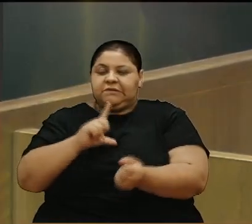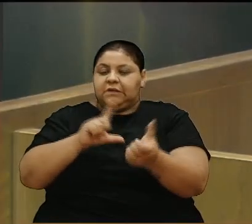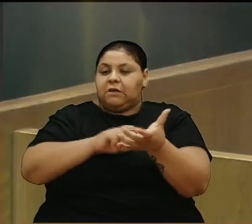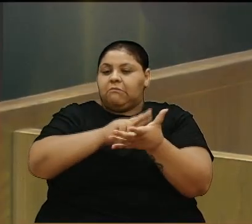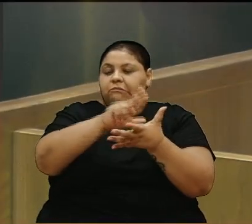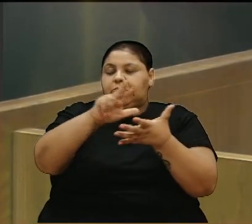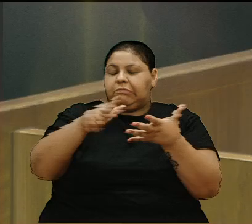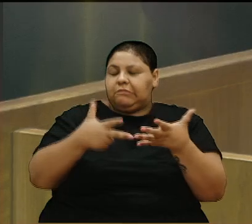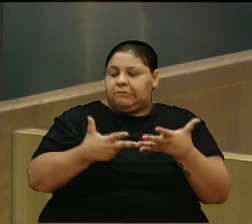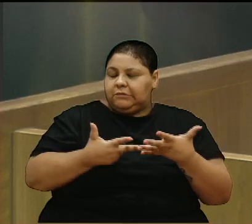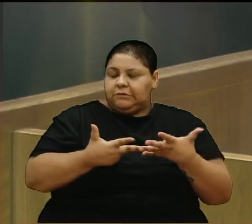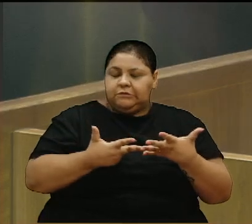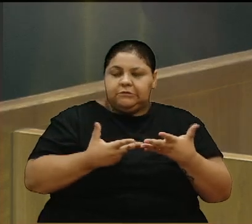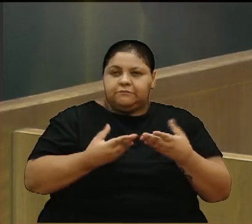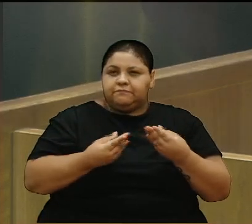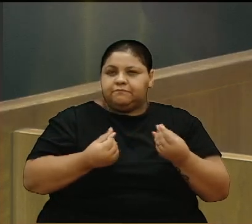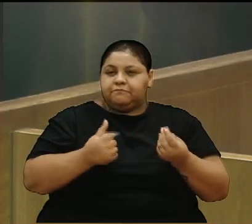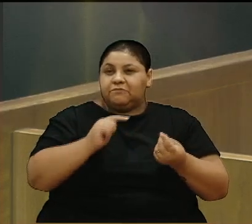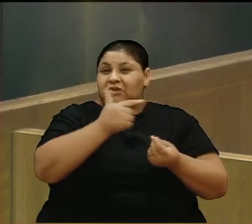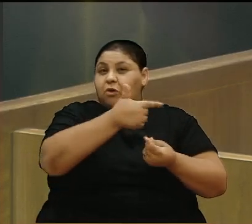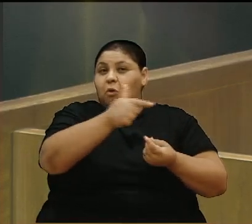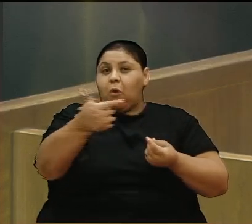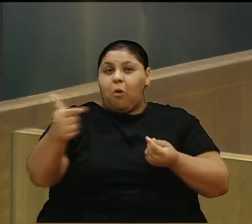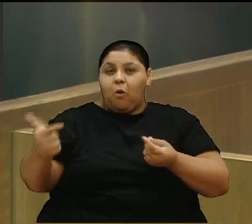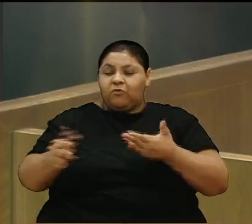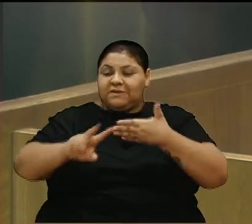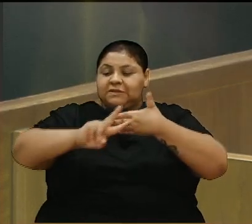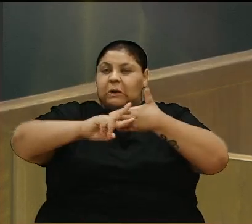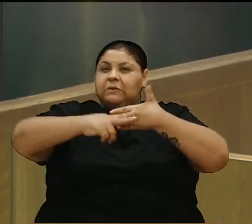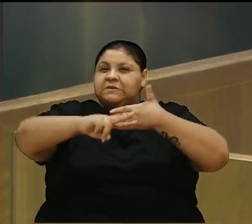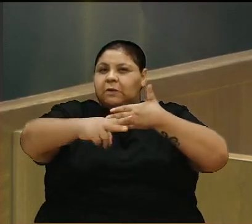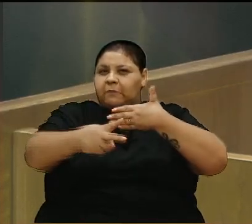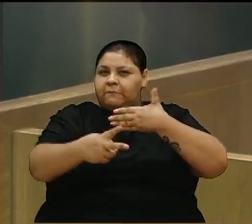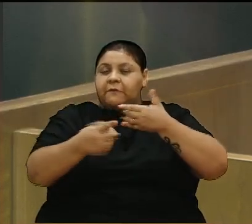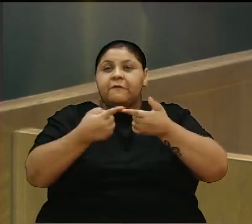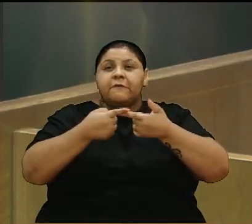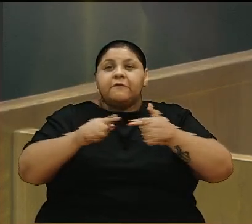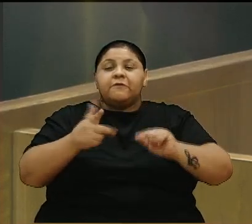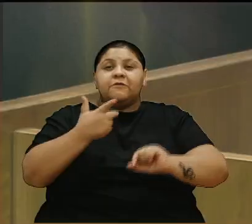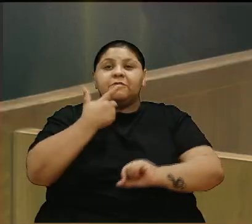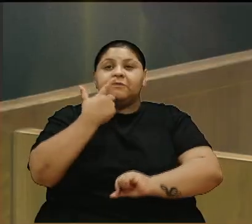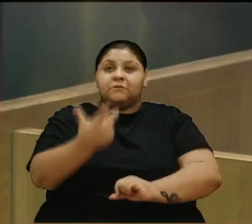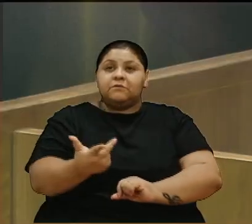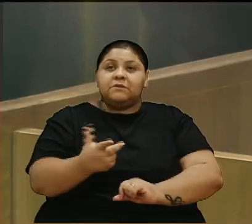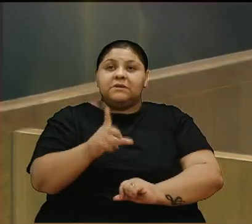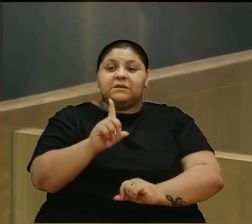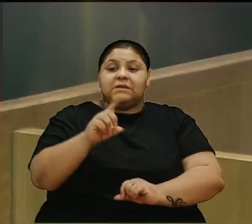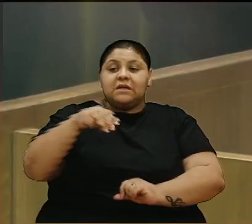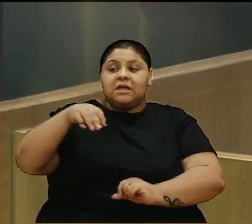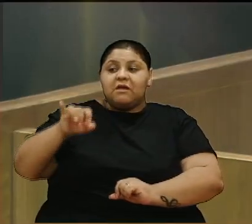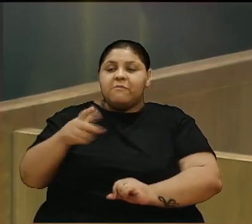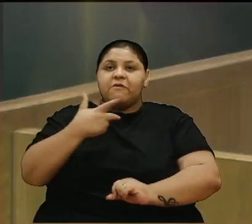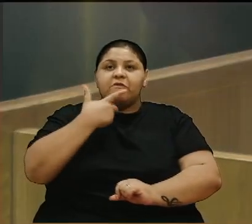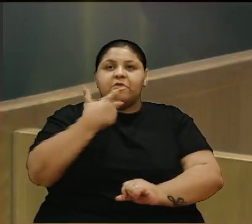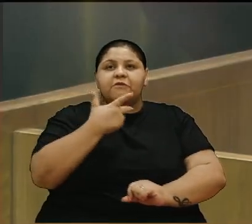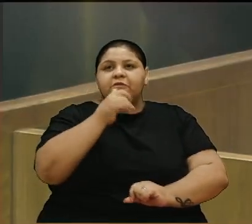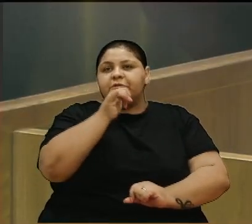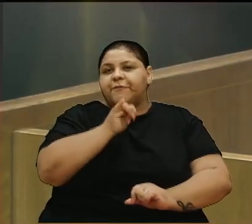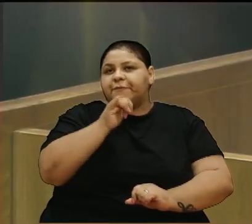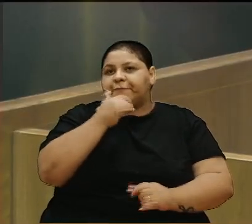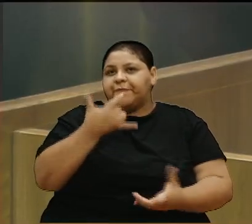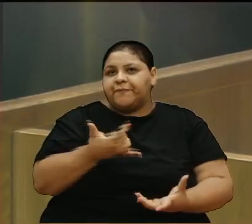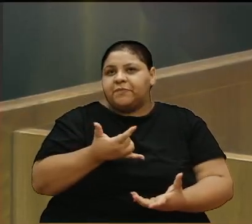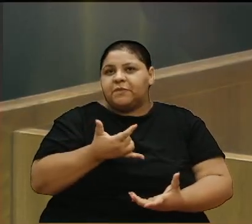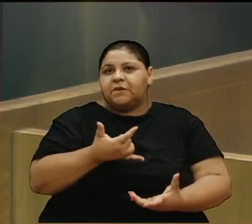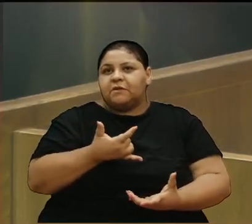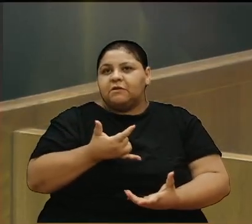de outras consequências, né? Mas quando a gente está falando de DM1, a gente está falando, por exemplo, da questão da